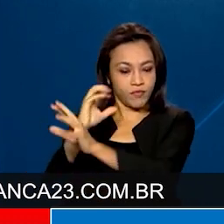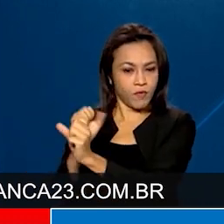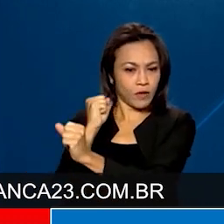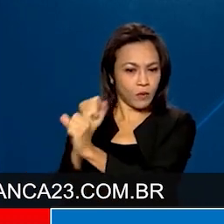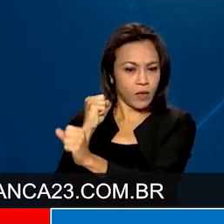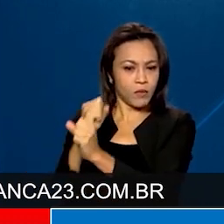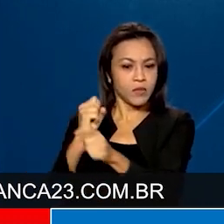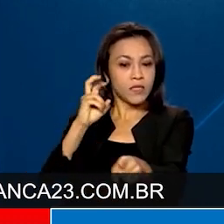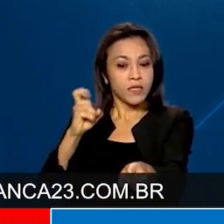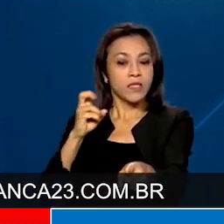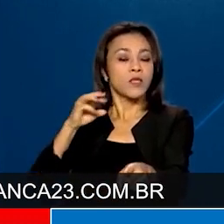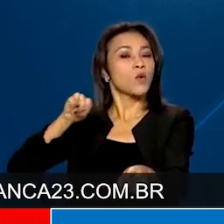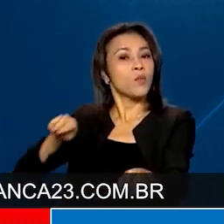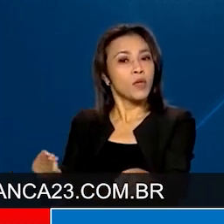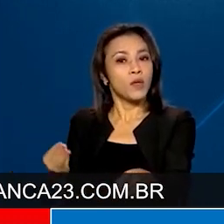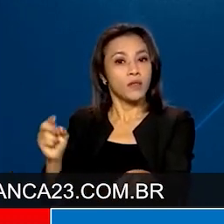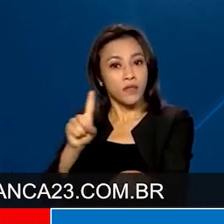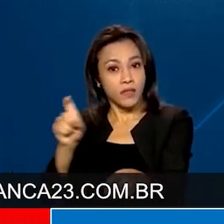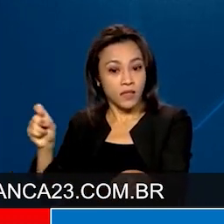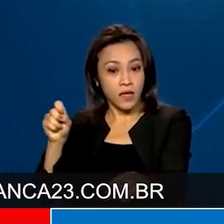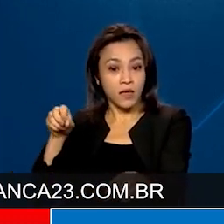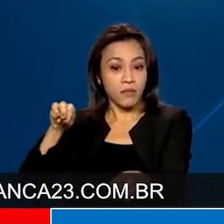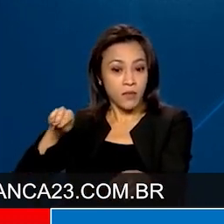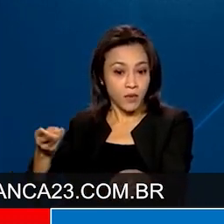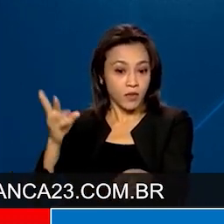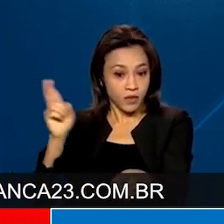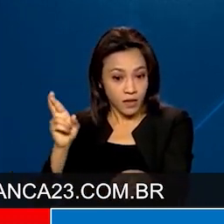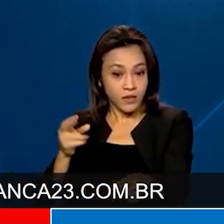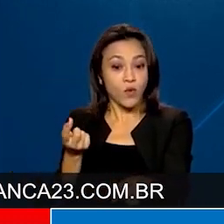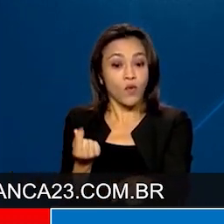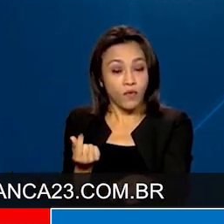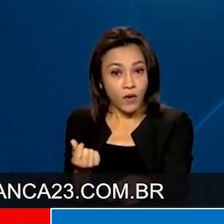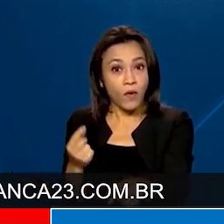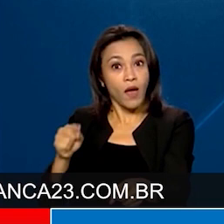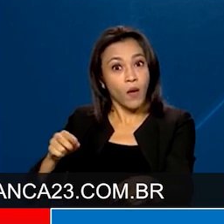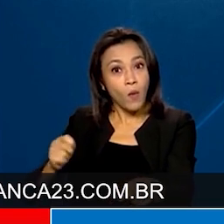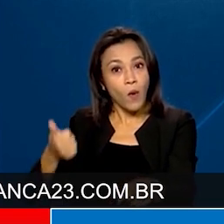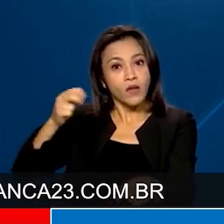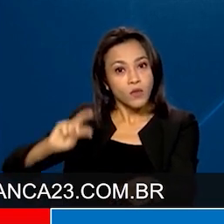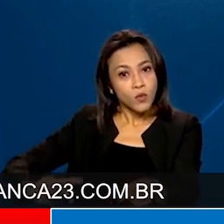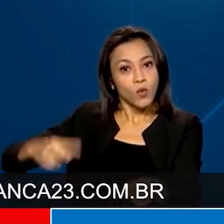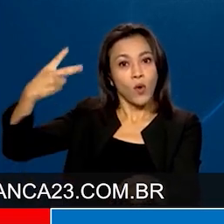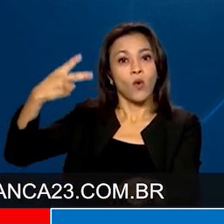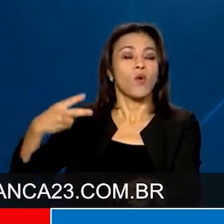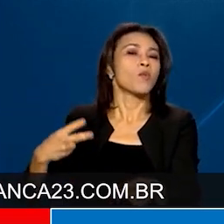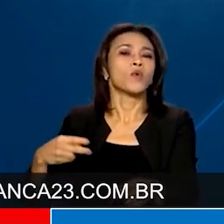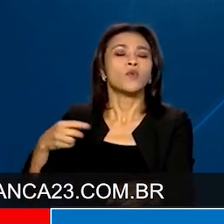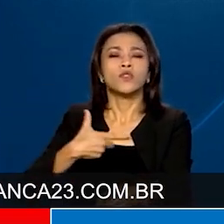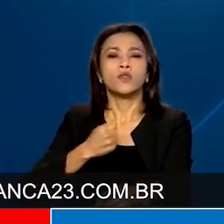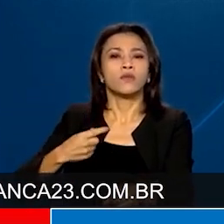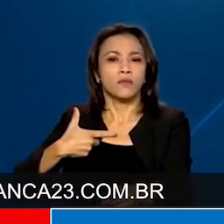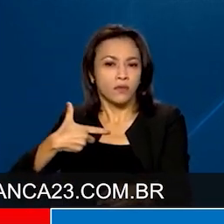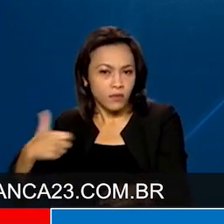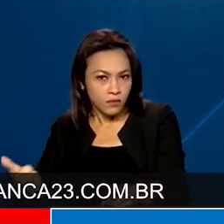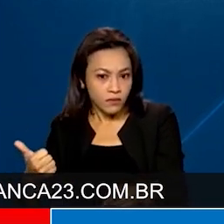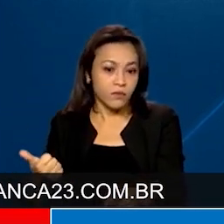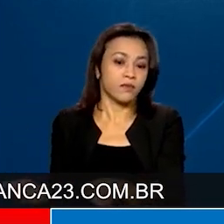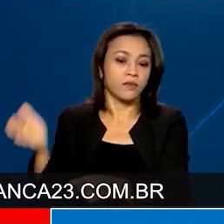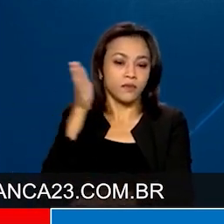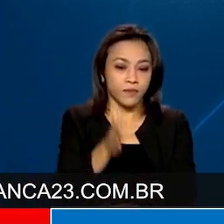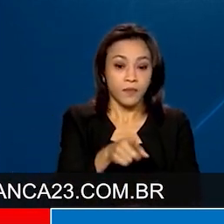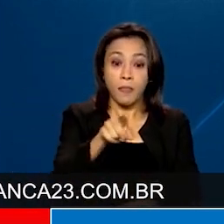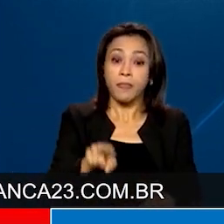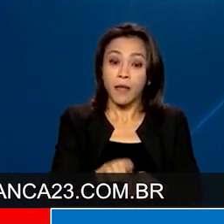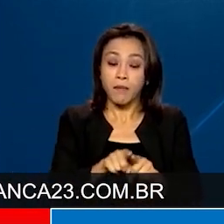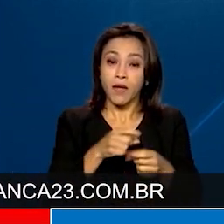de cinco milhões e cem milhões de reais o valor é quase o dobro de junho de 2021 o transporte